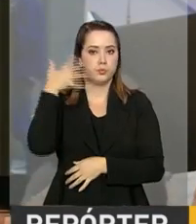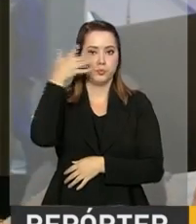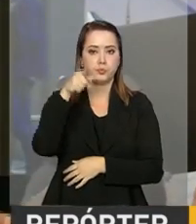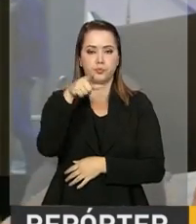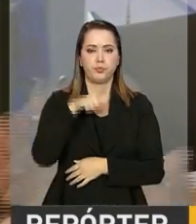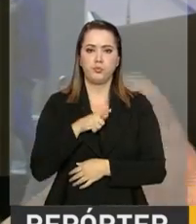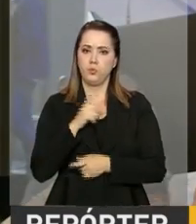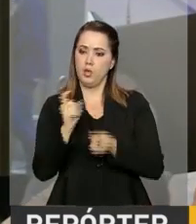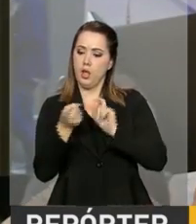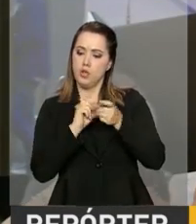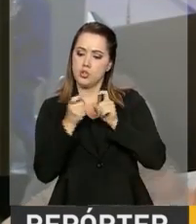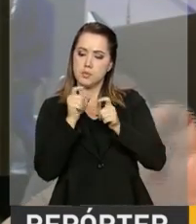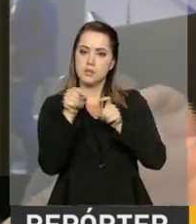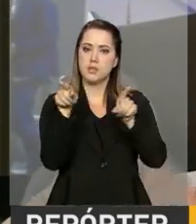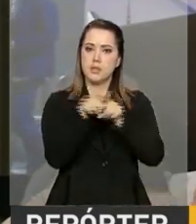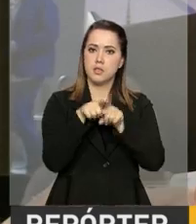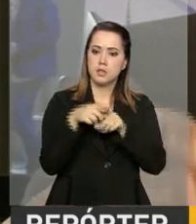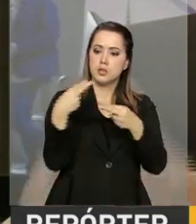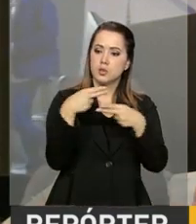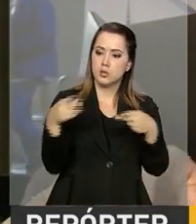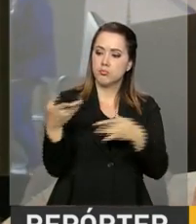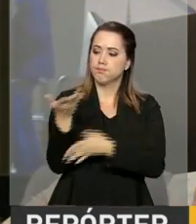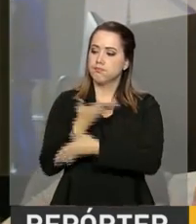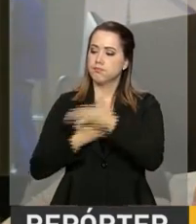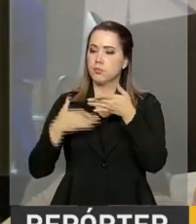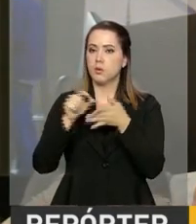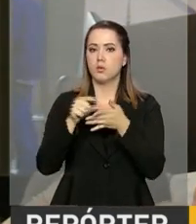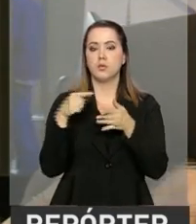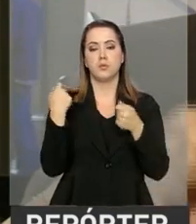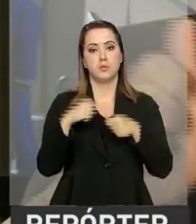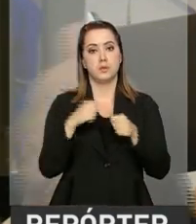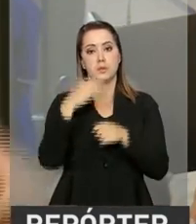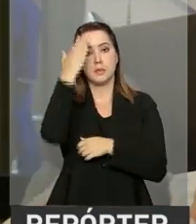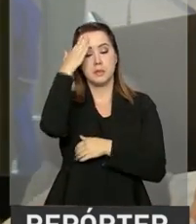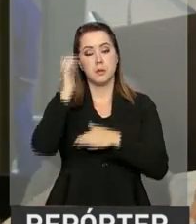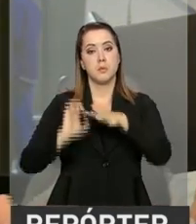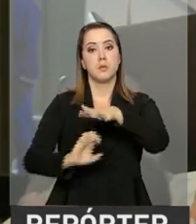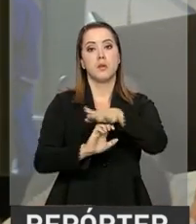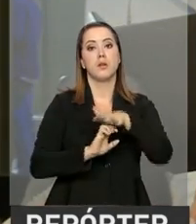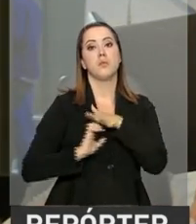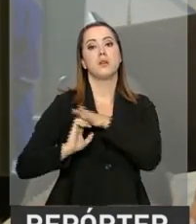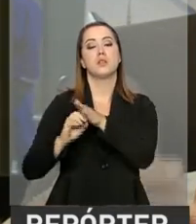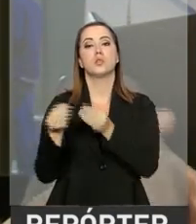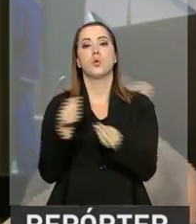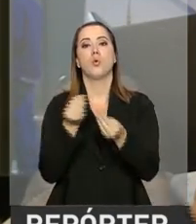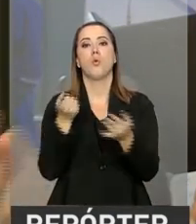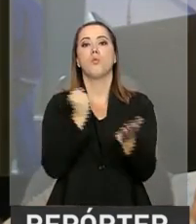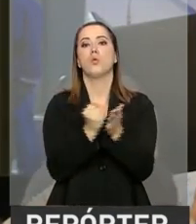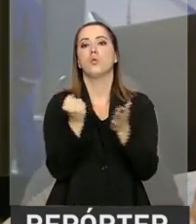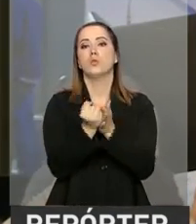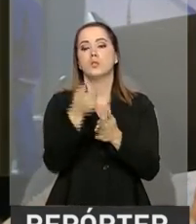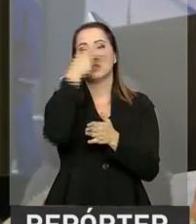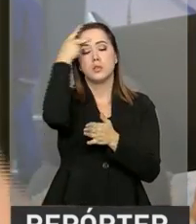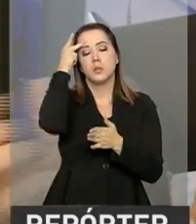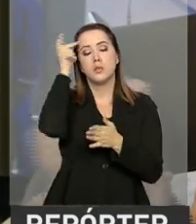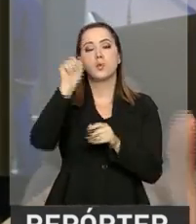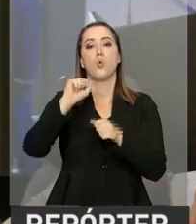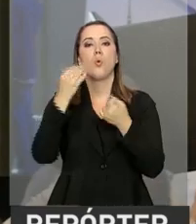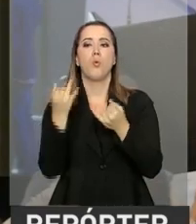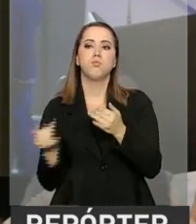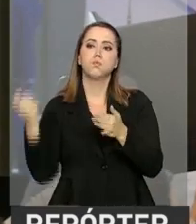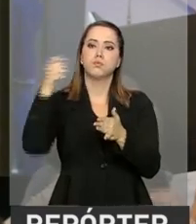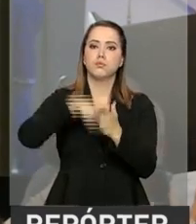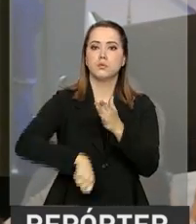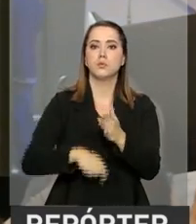gestão. Você vai trabalhar tanto seu produto, mas também com algumas competências da empresa. Como contratar uma pessoa lá fora, como pagar impostos, como trazer